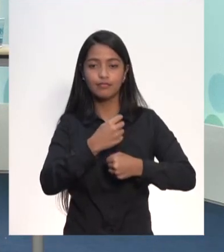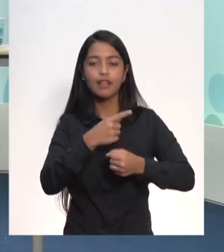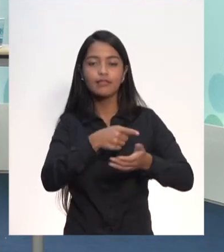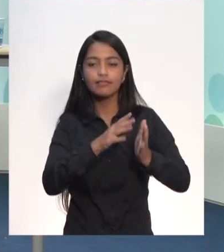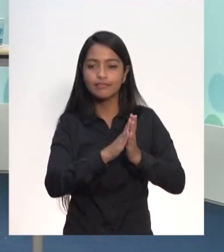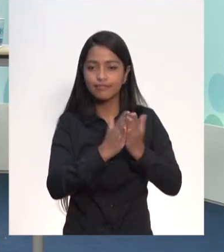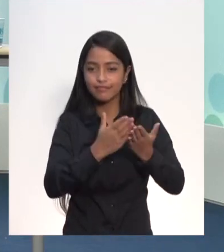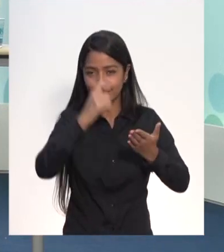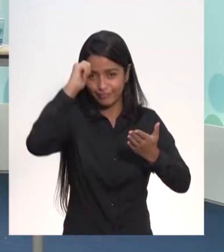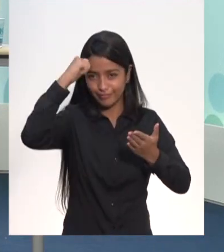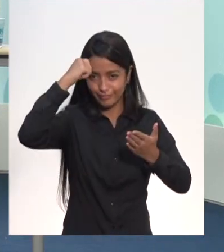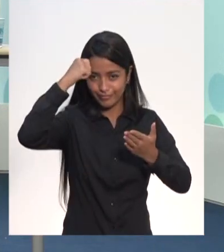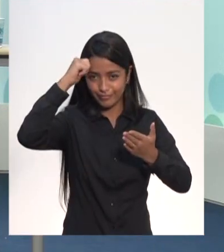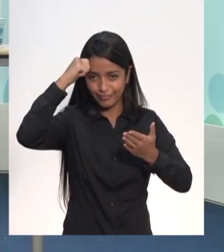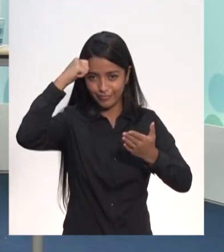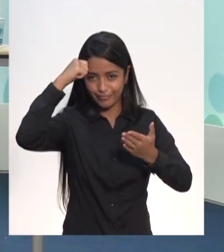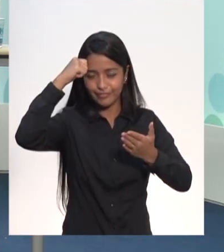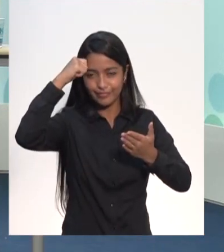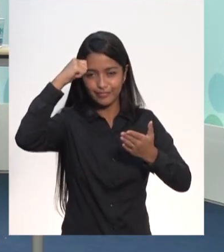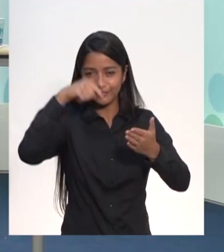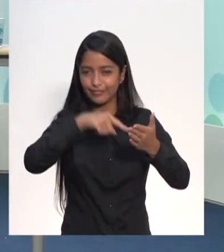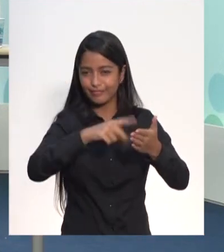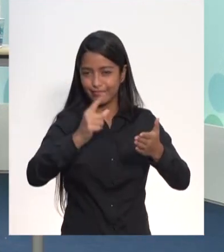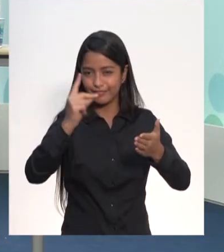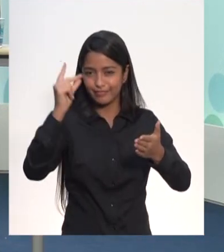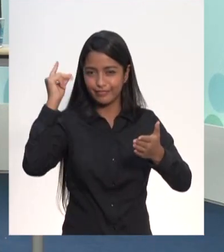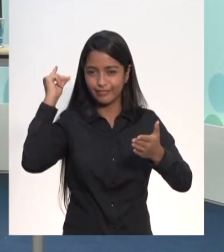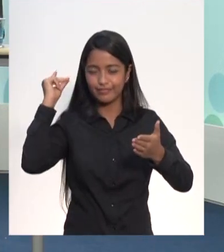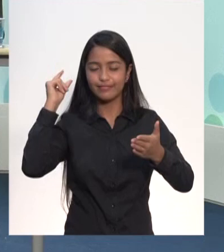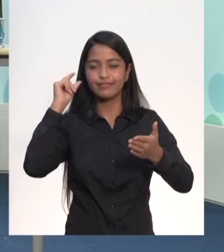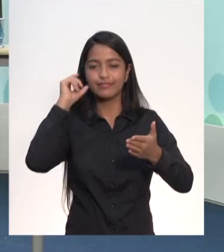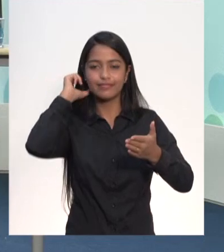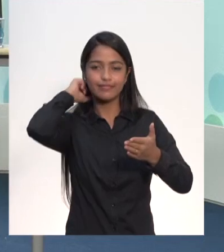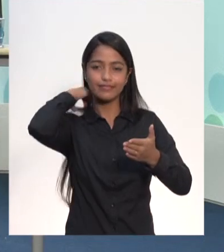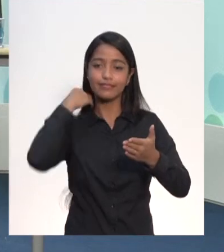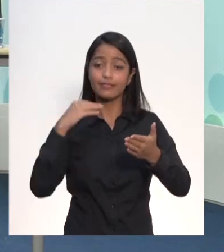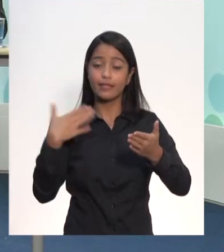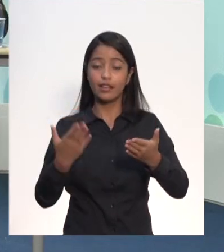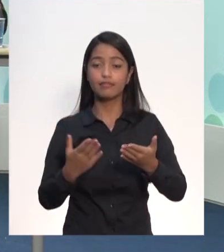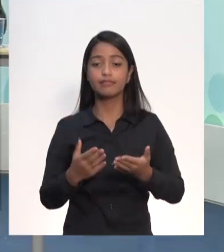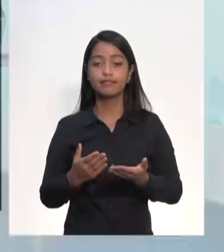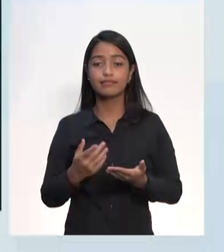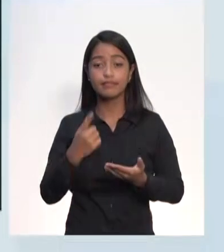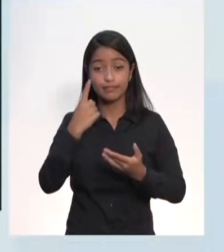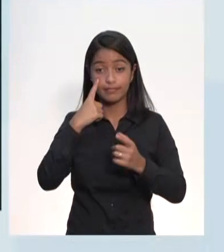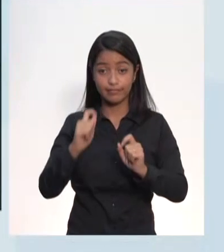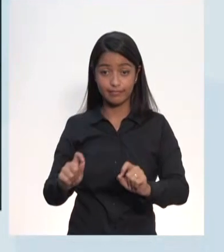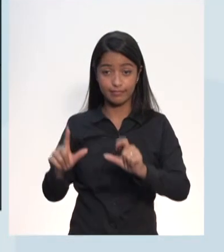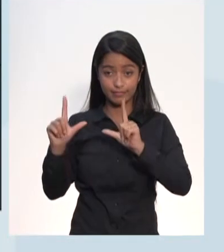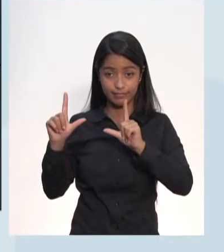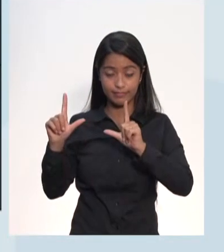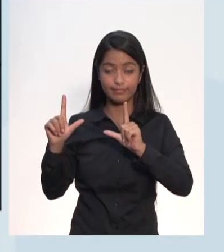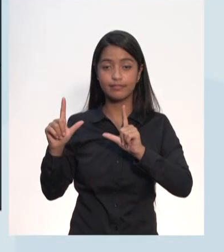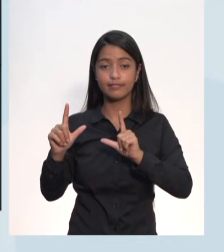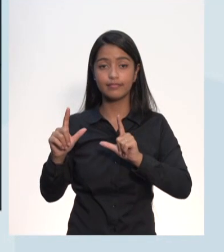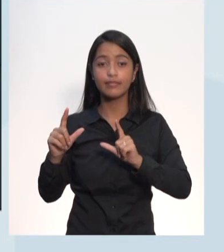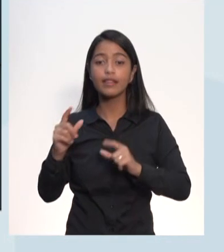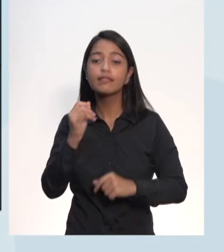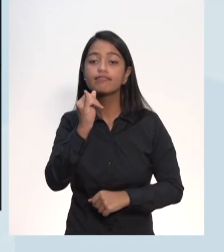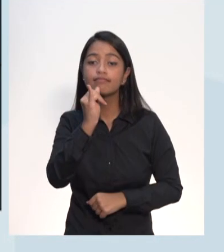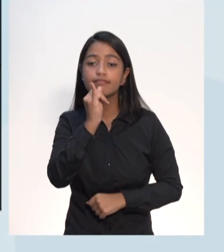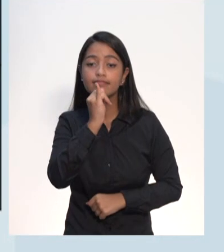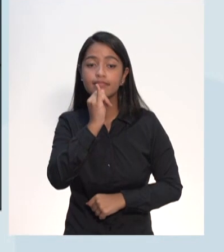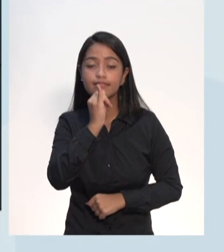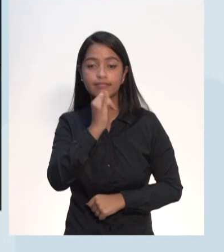gente já tem um certo tempo. Então, aqui na tela para vocês, a gente já deu um exemplo de 3 séries, das